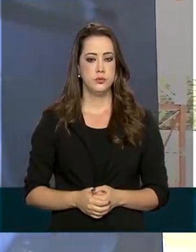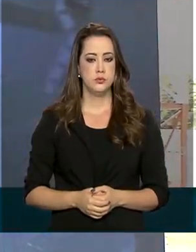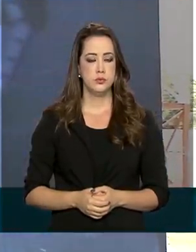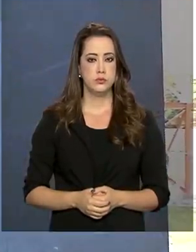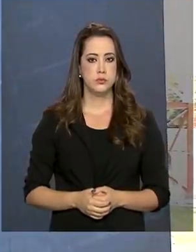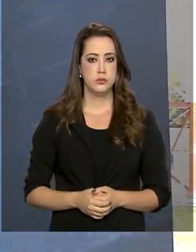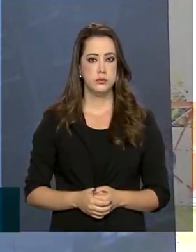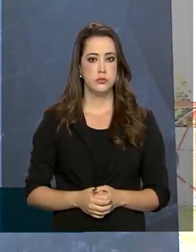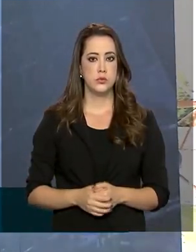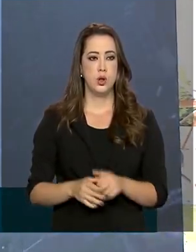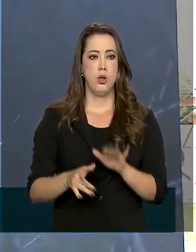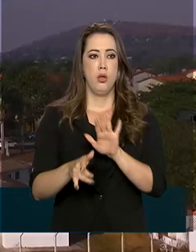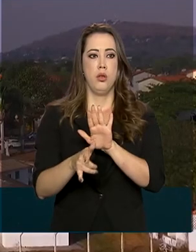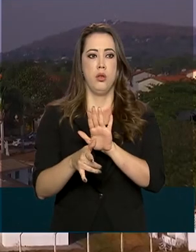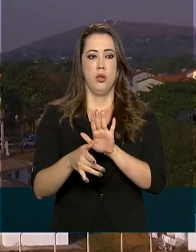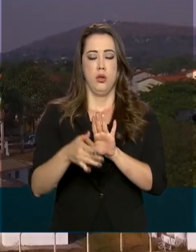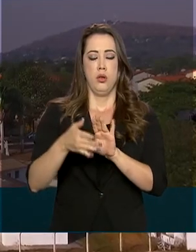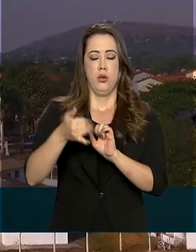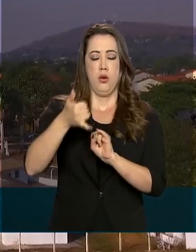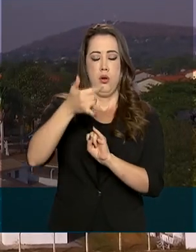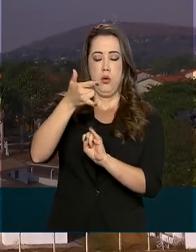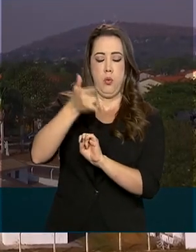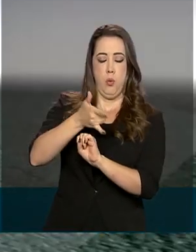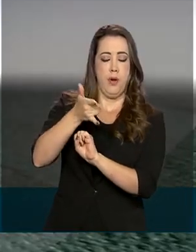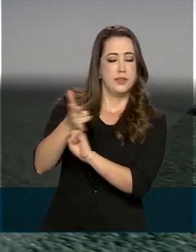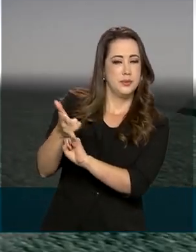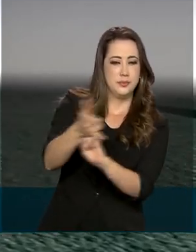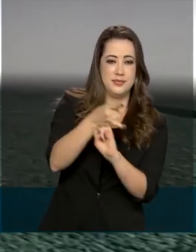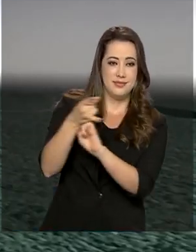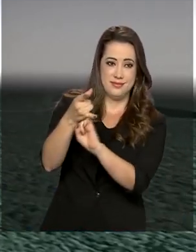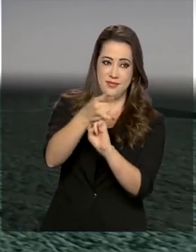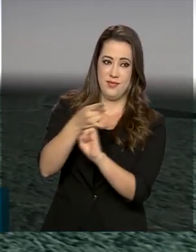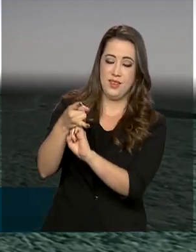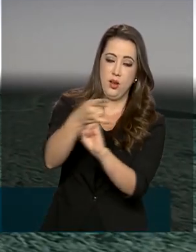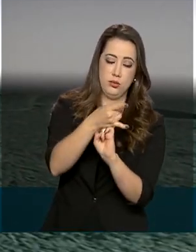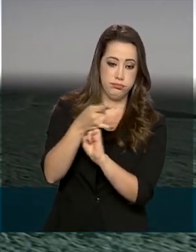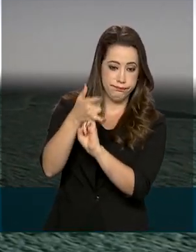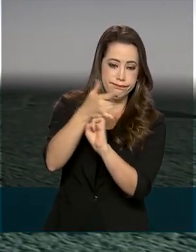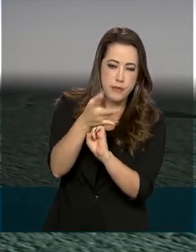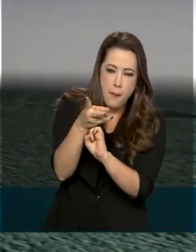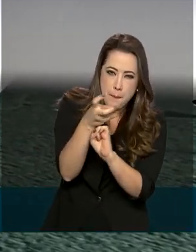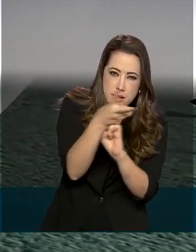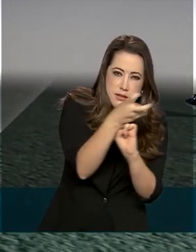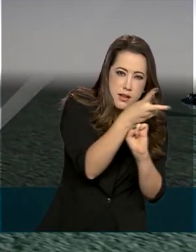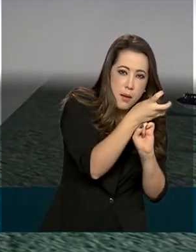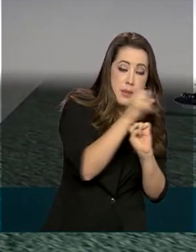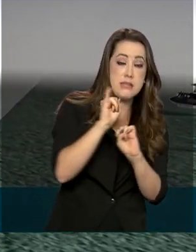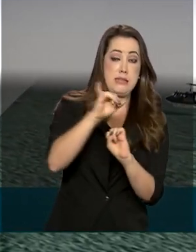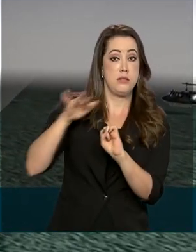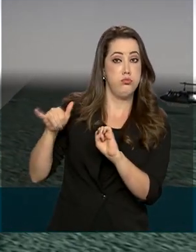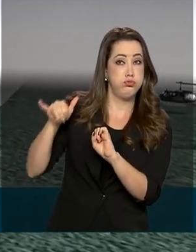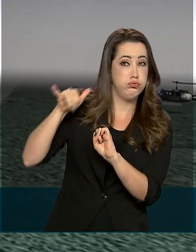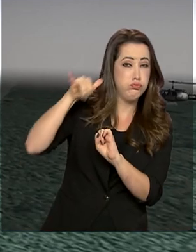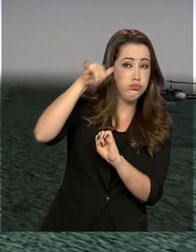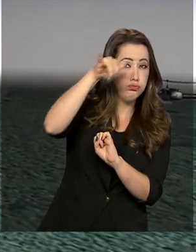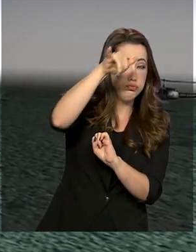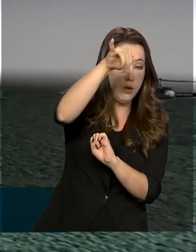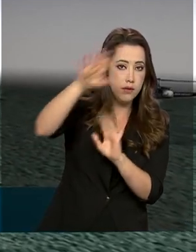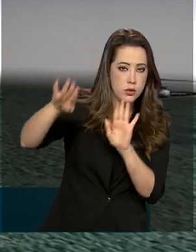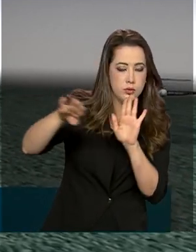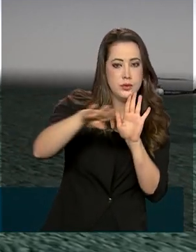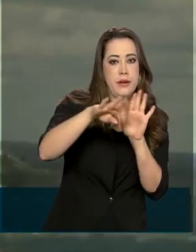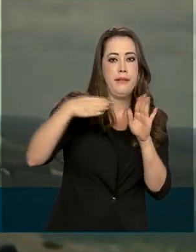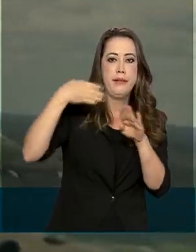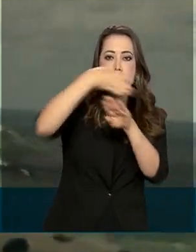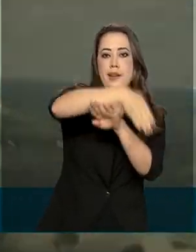O radar de última geração, fabricado no Brasil, vai monitorar a entrada irregular de aeronaves no país. A principal